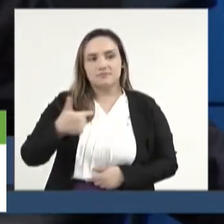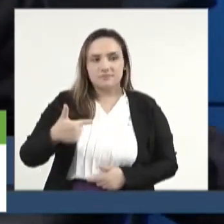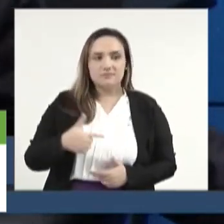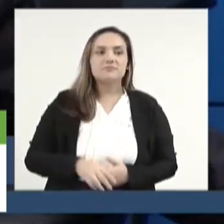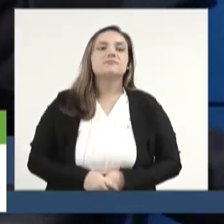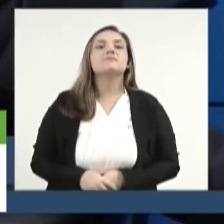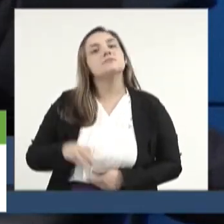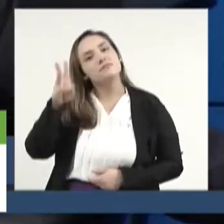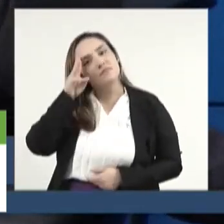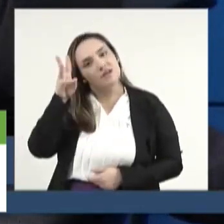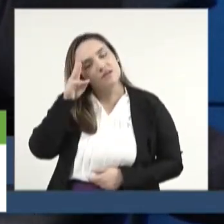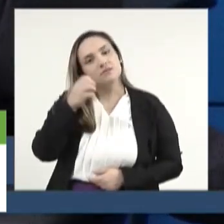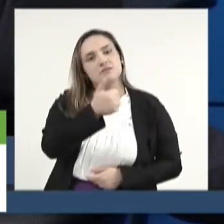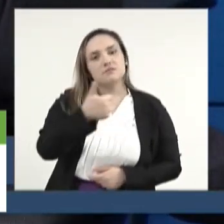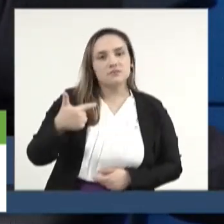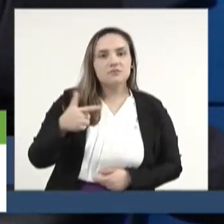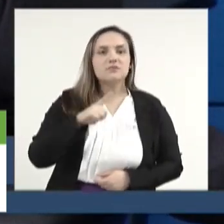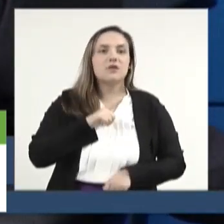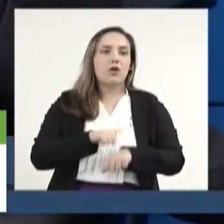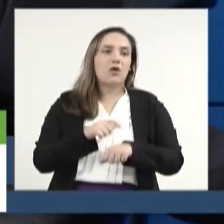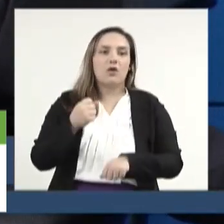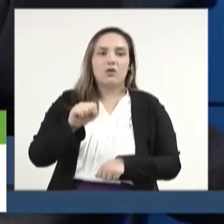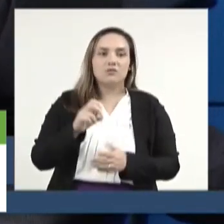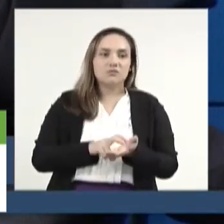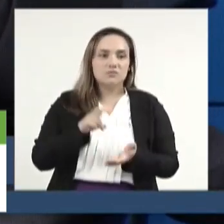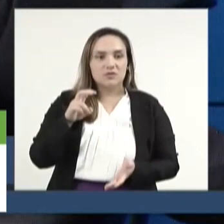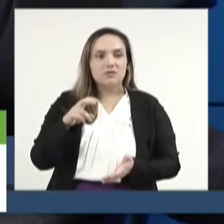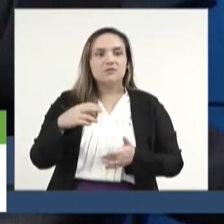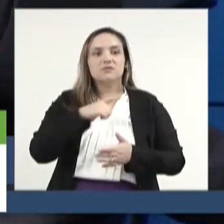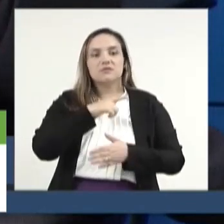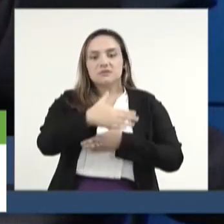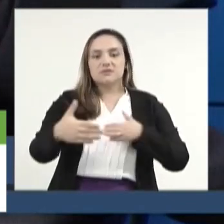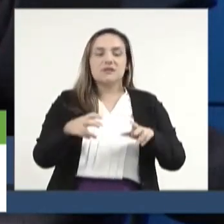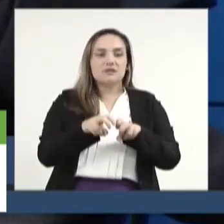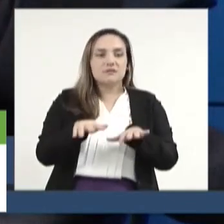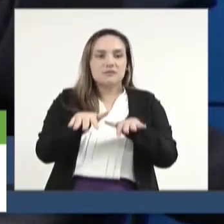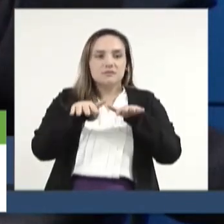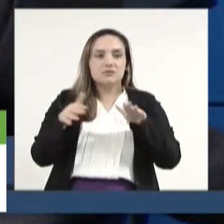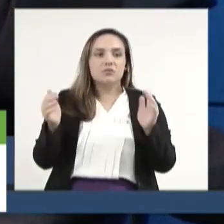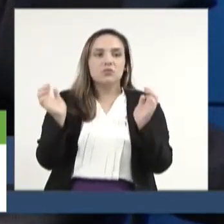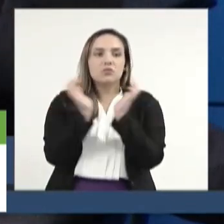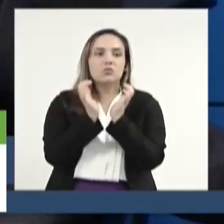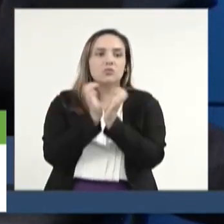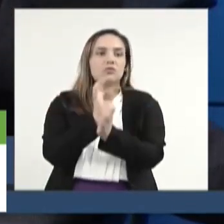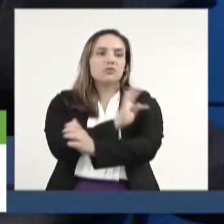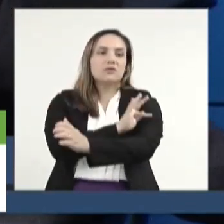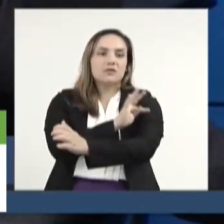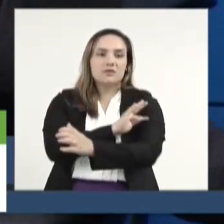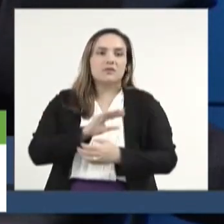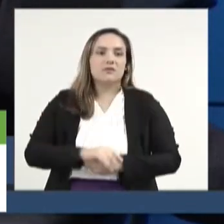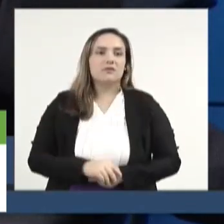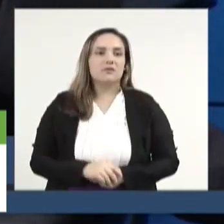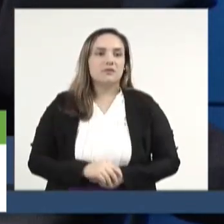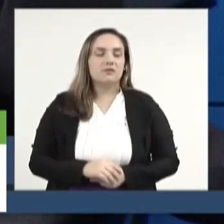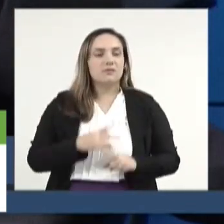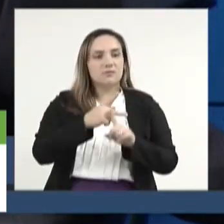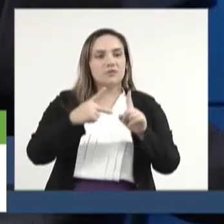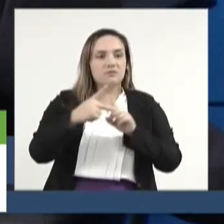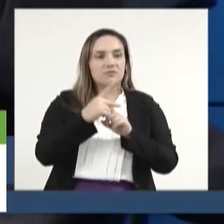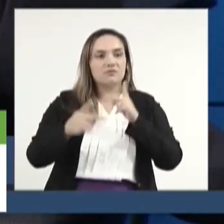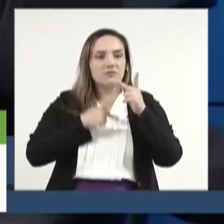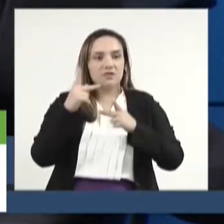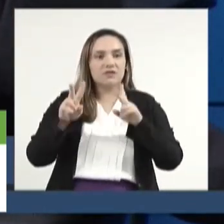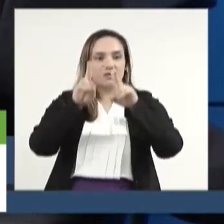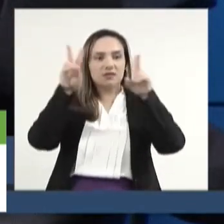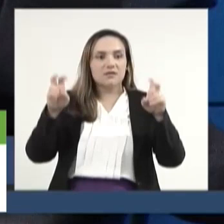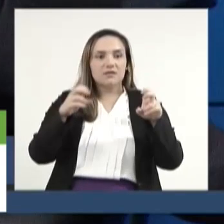12. Terça-feira, dia 12, às 8 horas da manhã, no plenarinho, reunião com a equipe técnica previdenciária para tratar